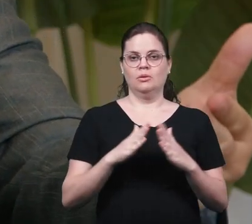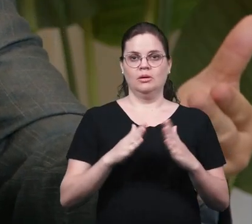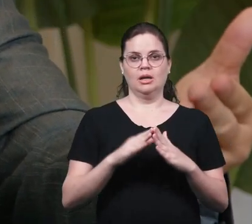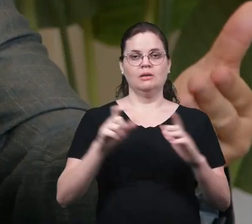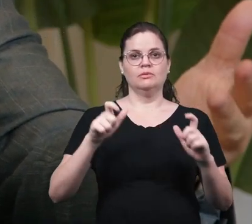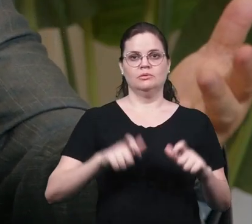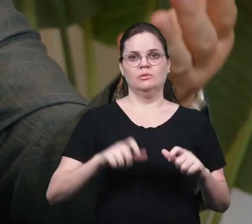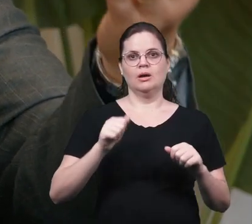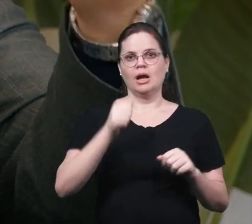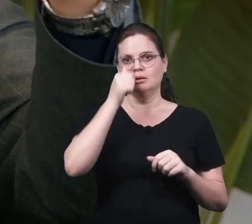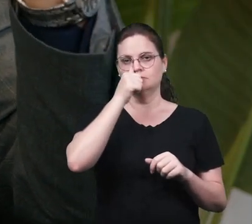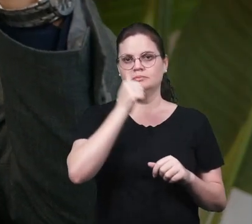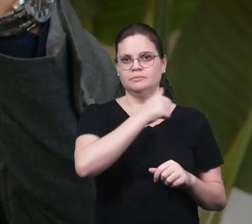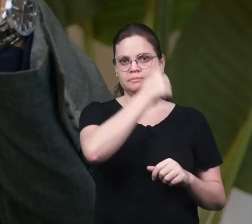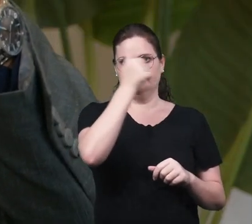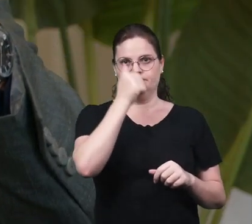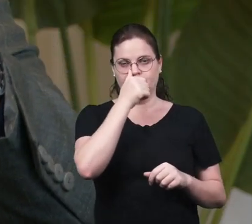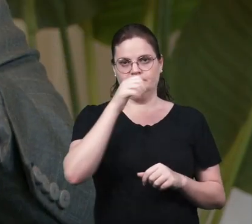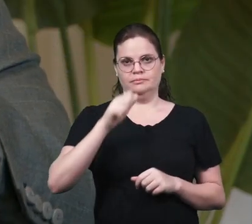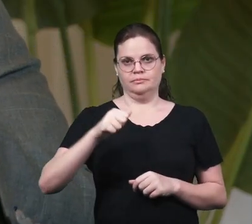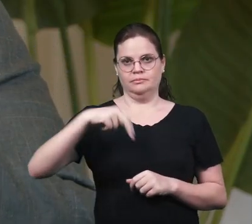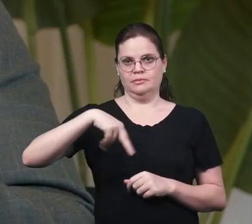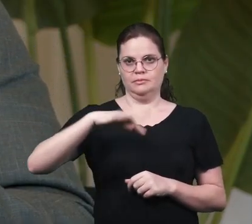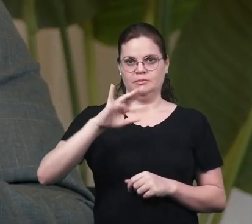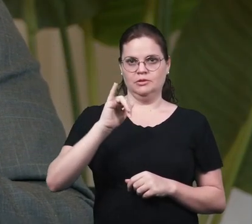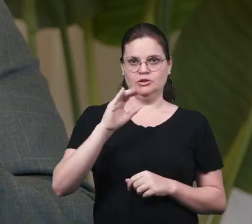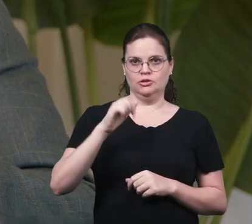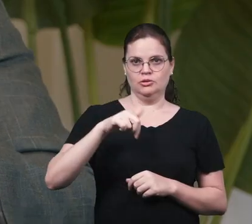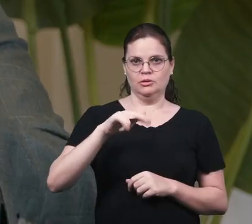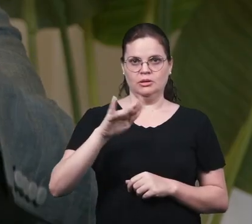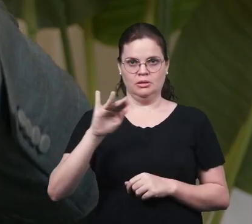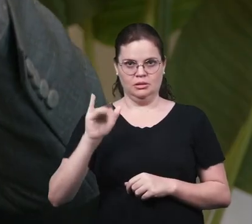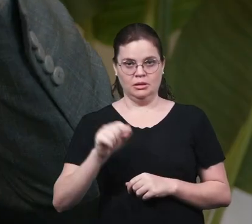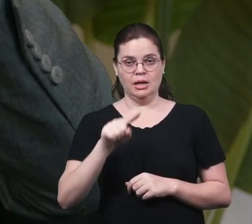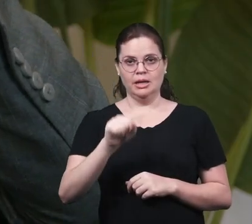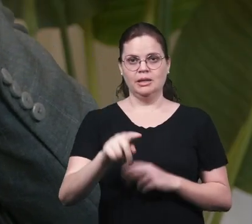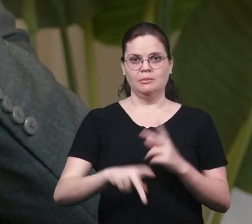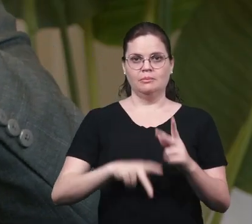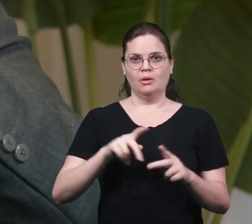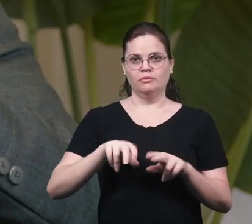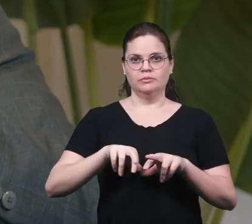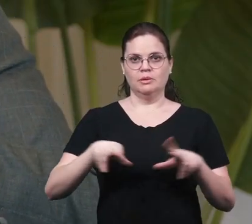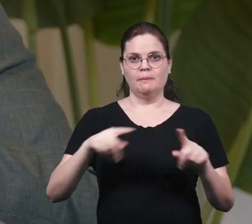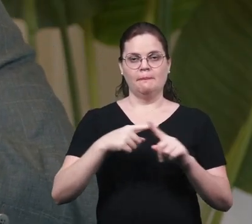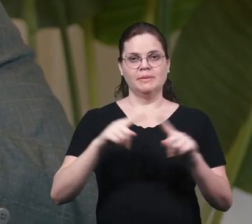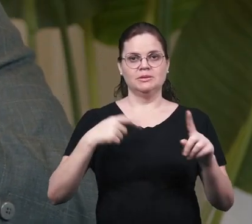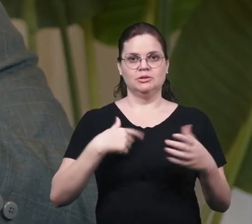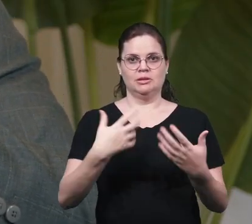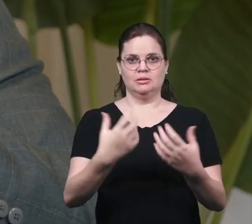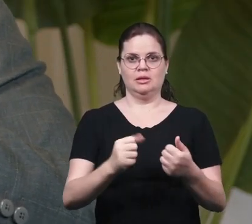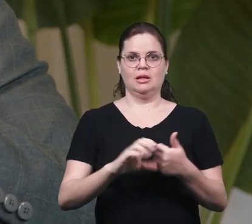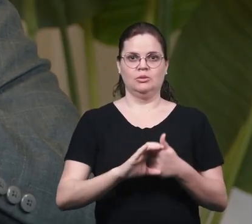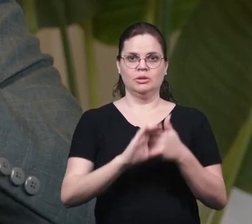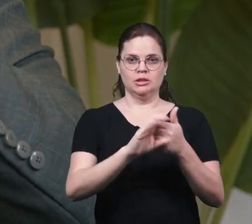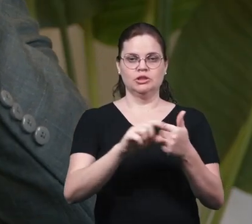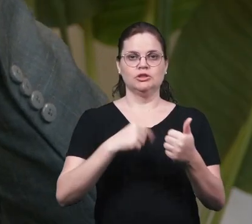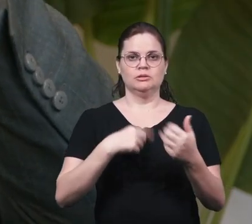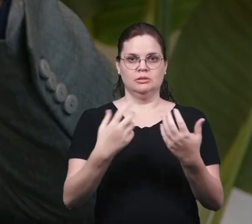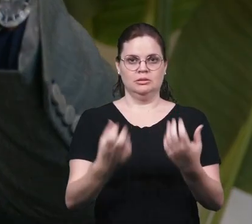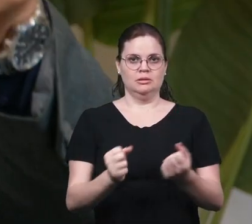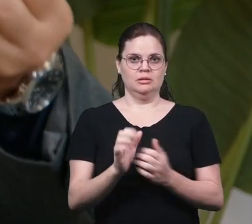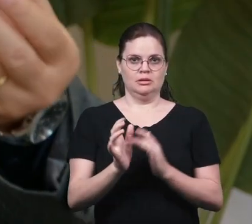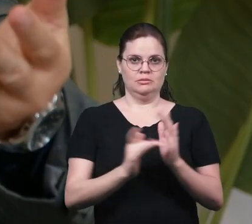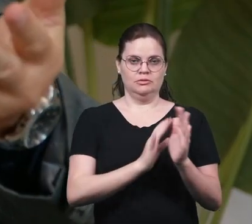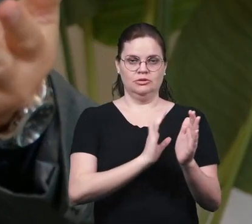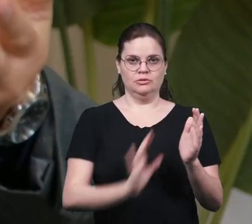gentil convertido ao judaísmo, convertido ao cristianismo, mas ele teria voltado